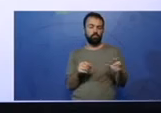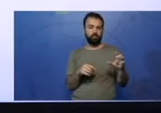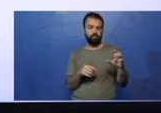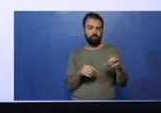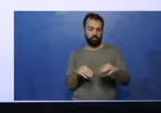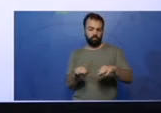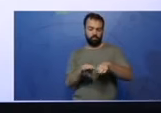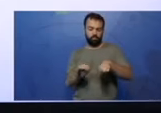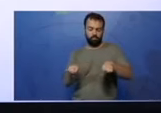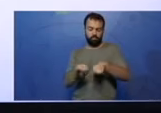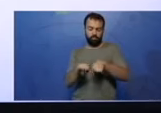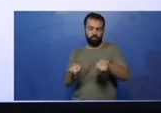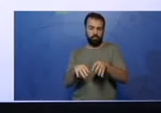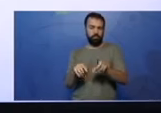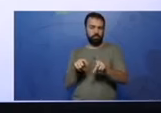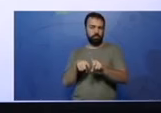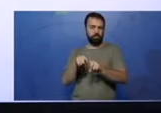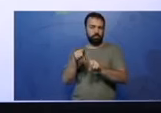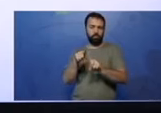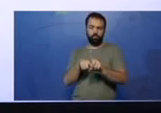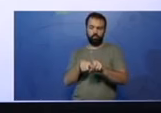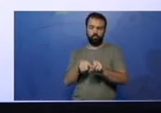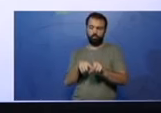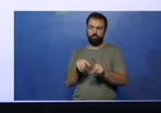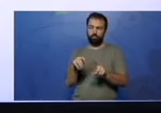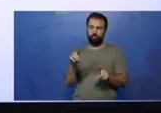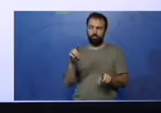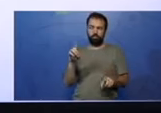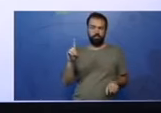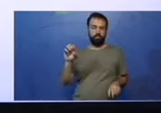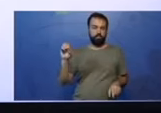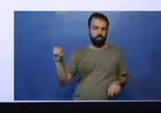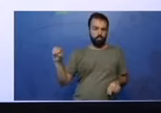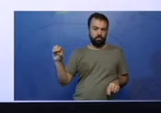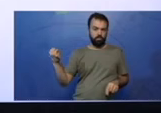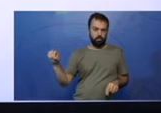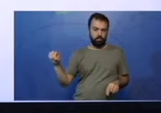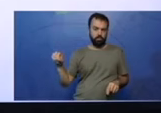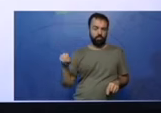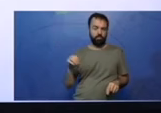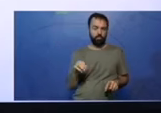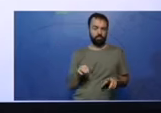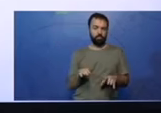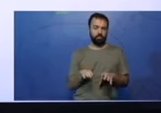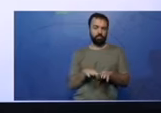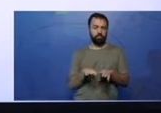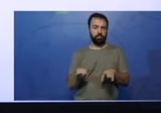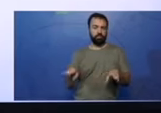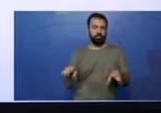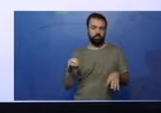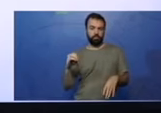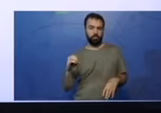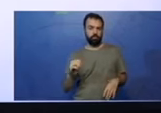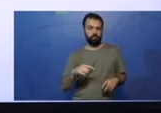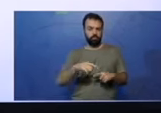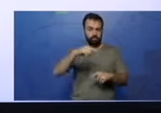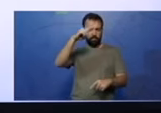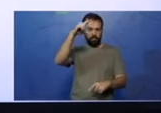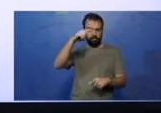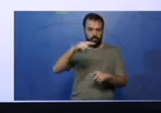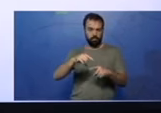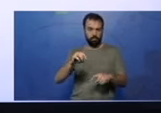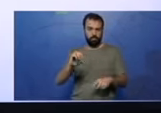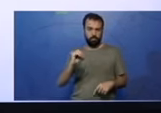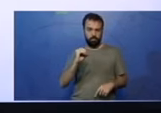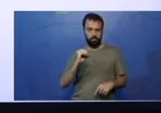ou seja, a altitude de 0 metros. Isso é o nível do mar, a gente considera a altitude 0. À medida